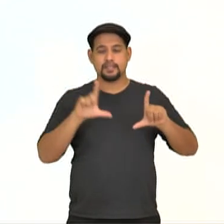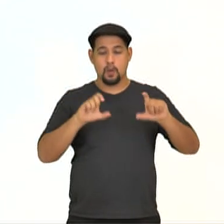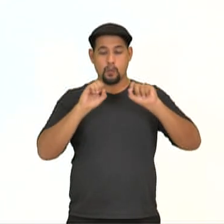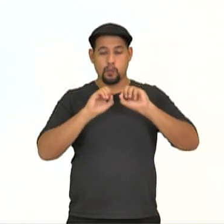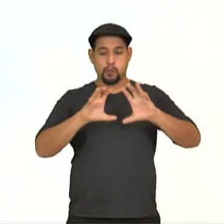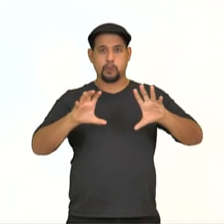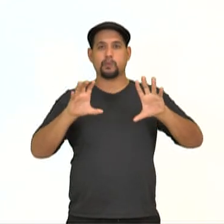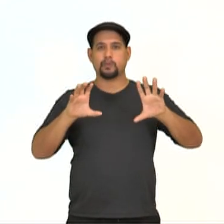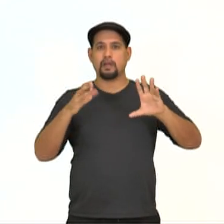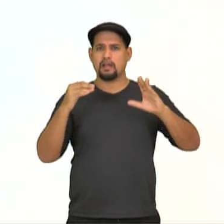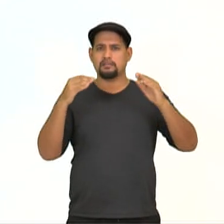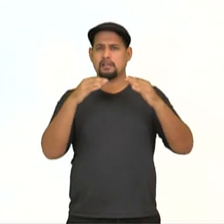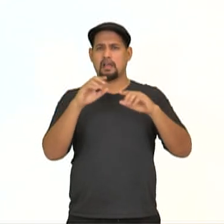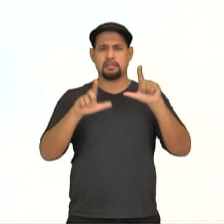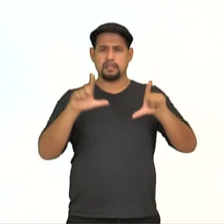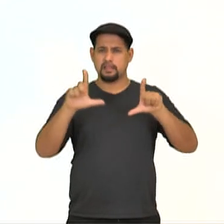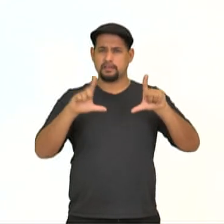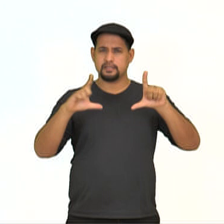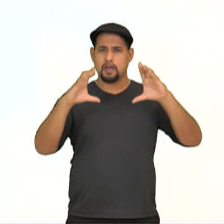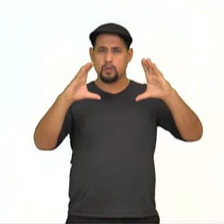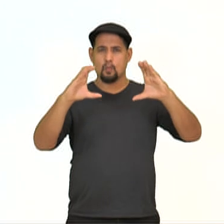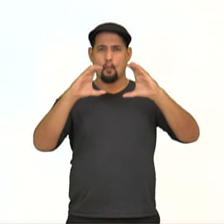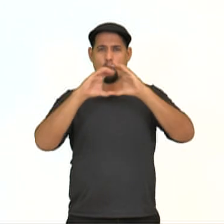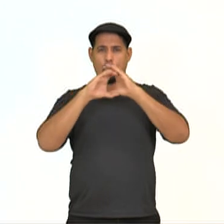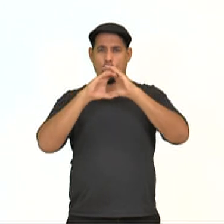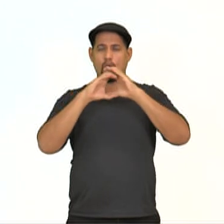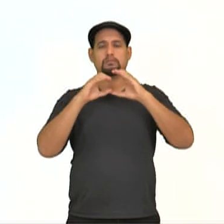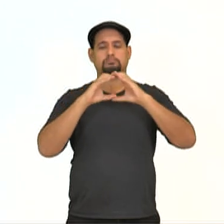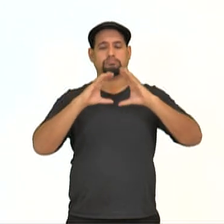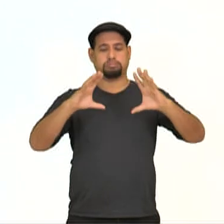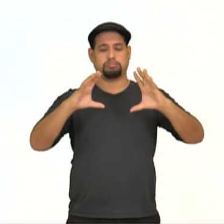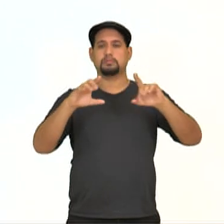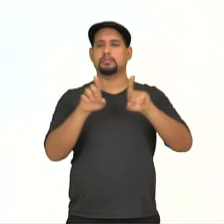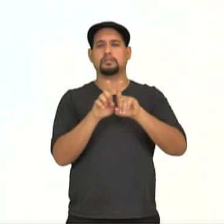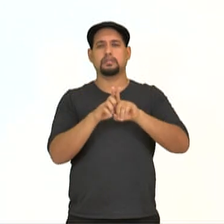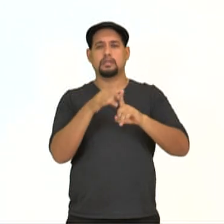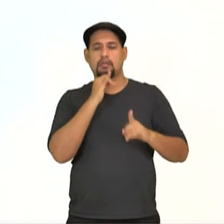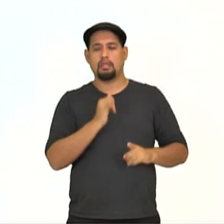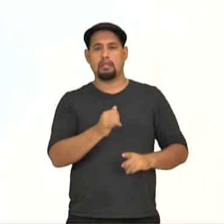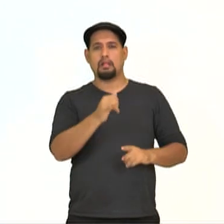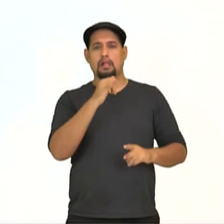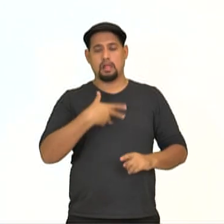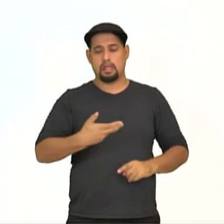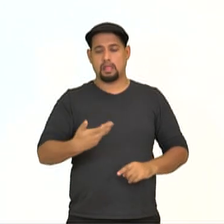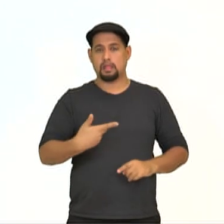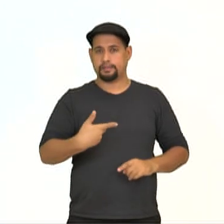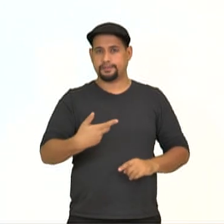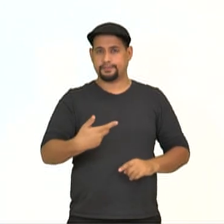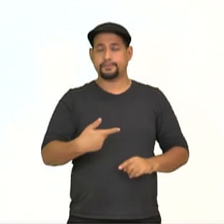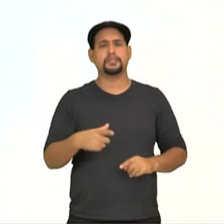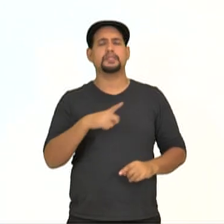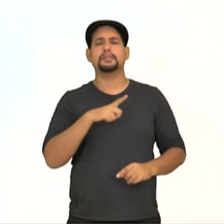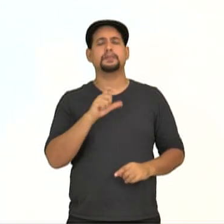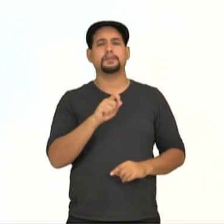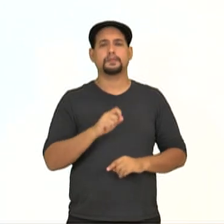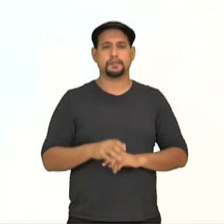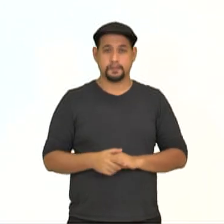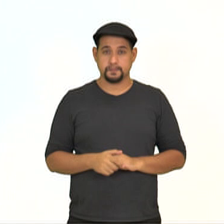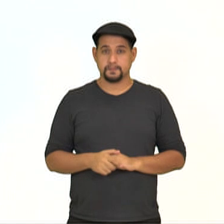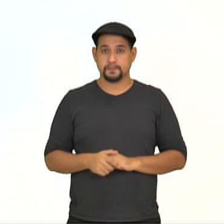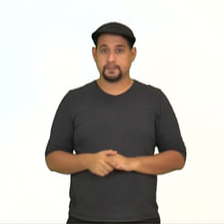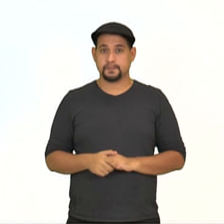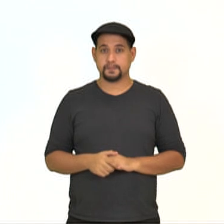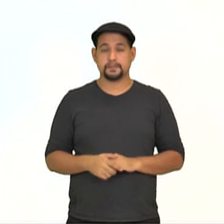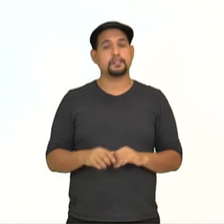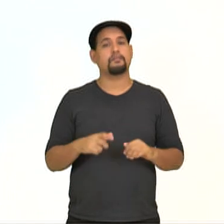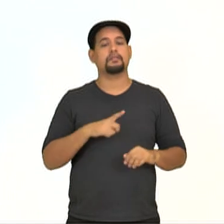Então, olha só, o trabalho é força vezes deslocamento, que é força igual a massa vezes aceleração, vezes deslocamento, eu vou ter o seguinte, vou ter